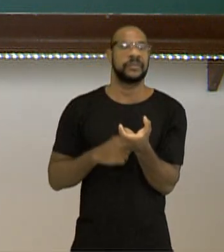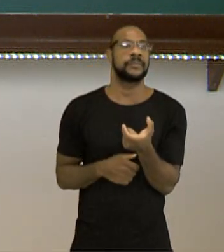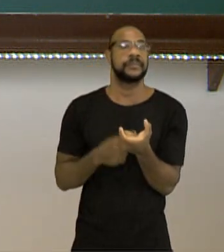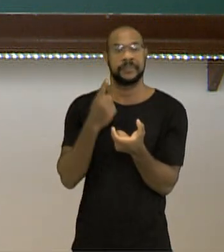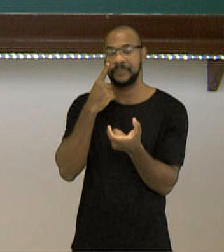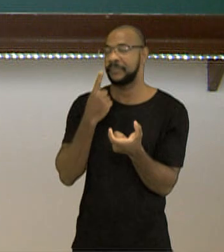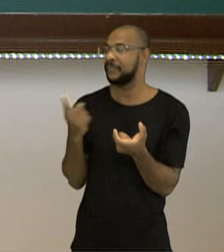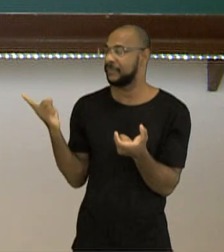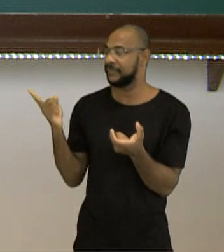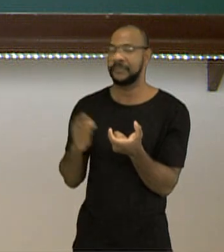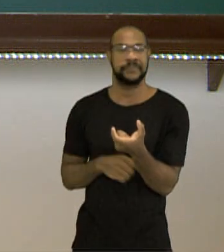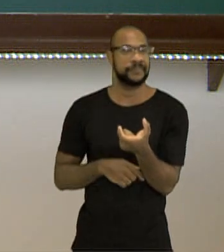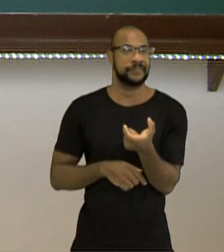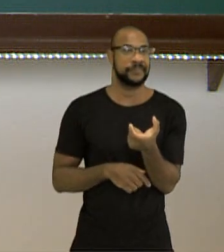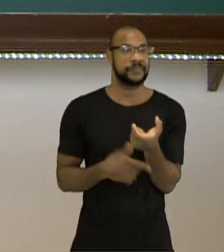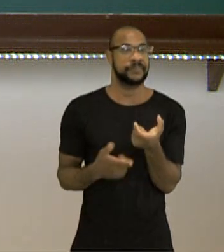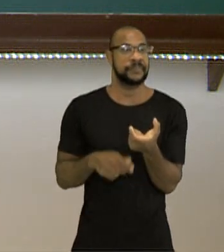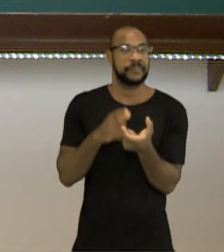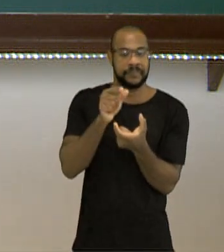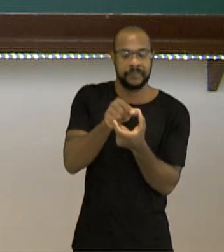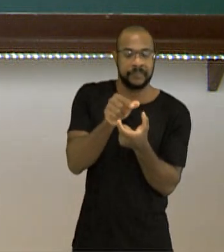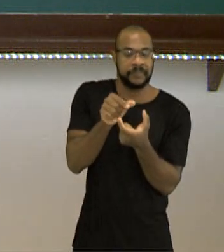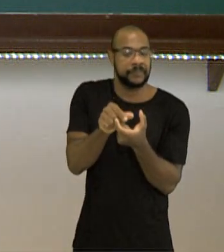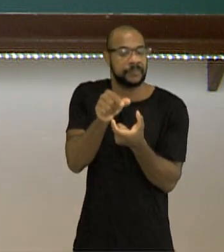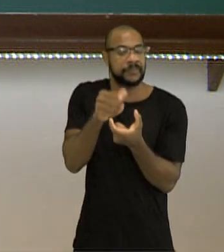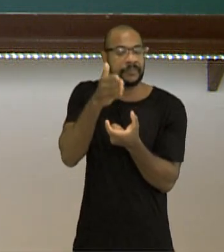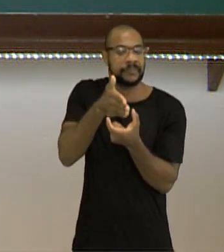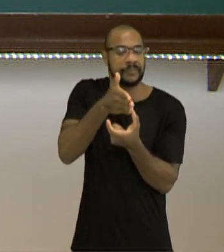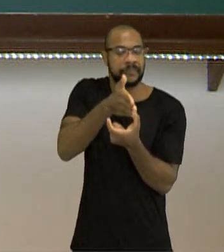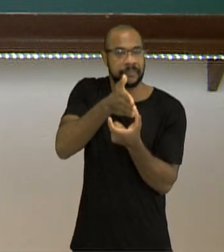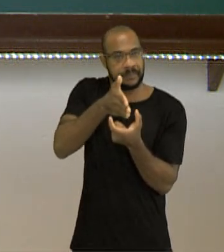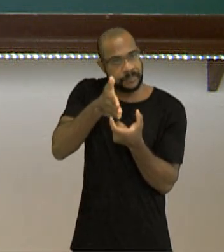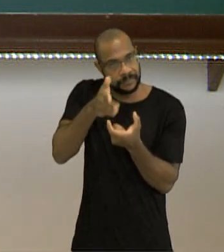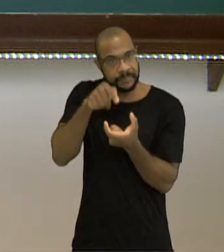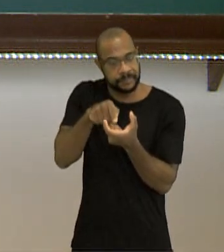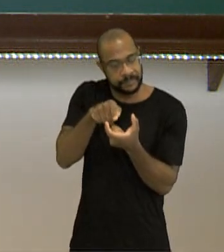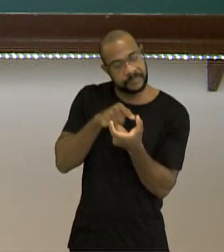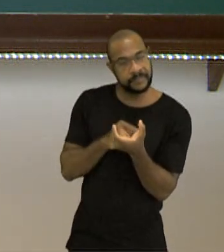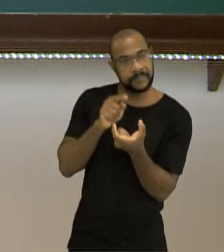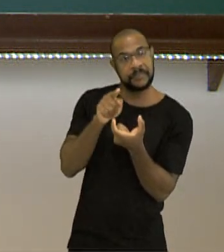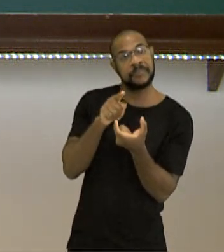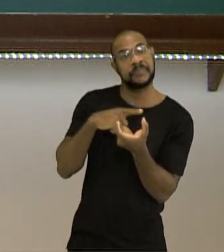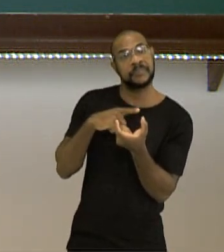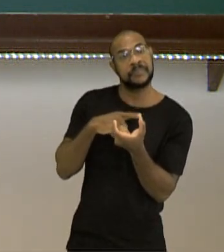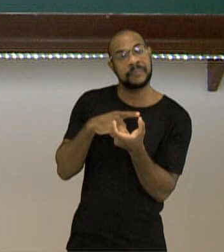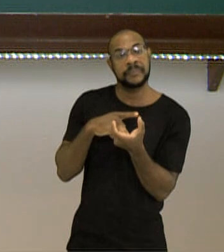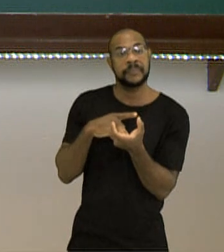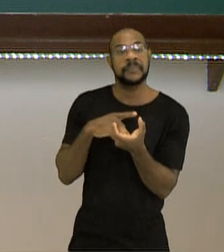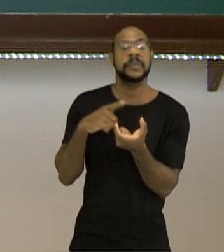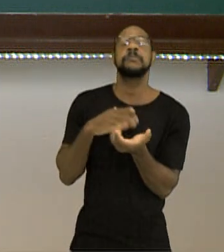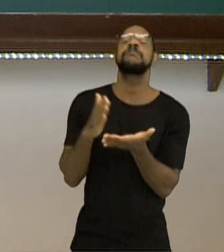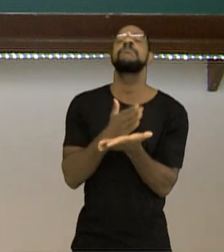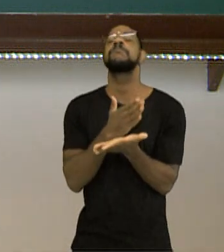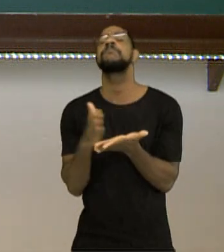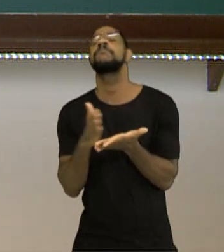tonicidade. Essa sílaba, ela pode ter, a gente já viu ali no outro exercício, alguns